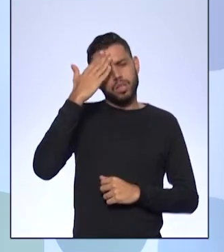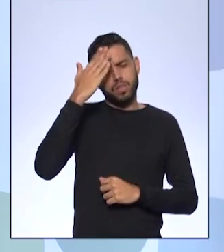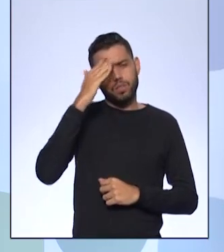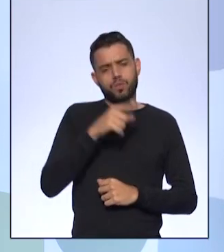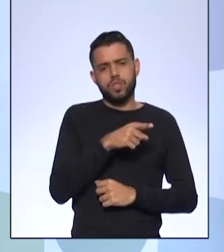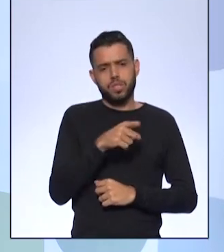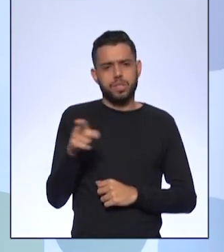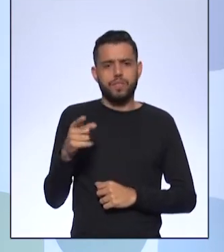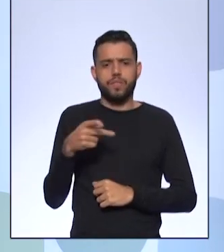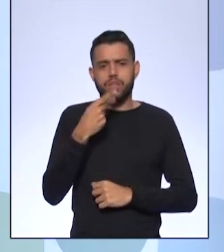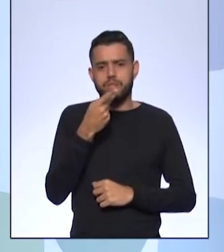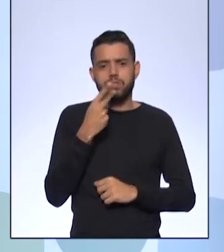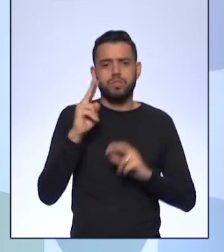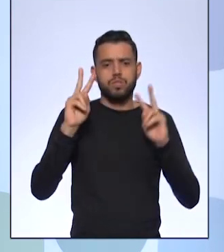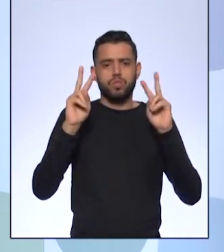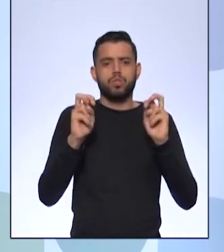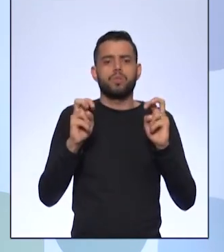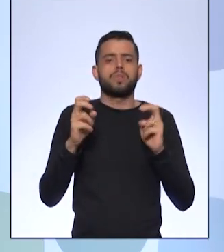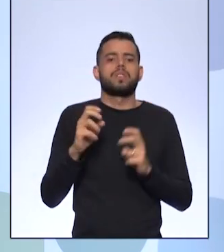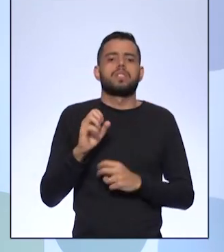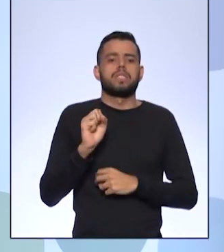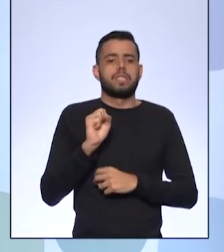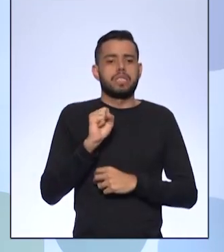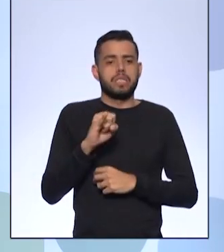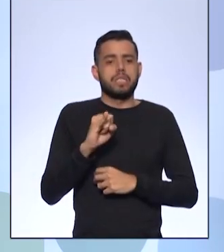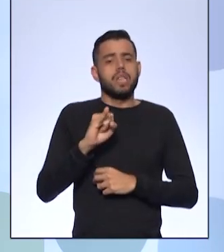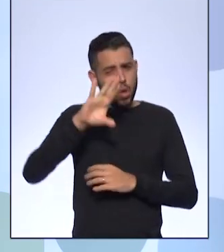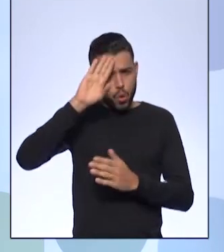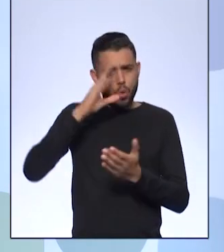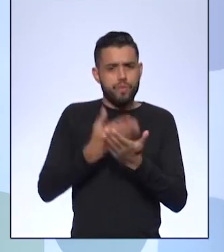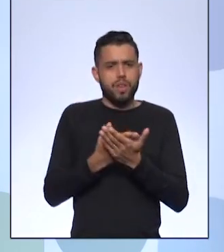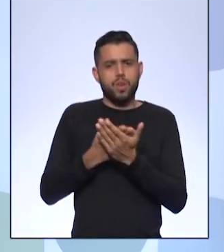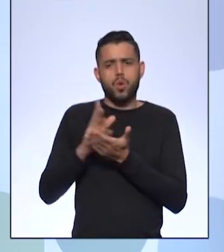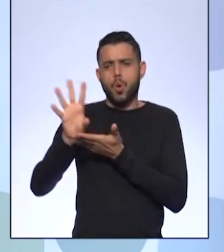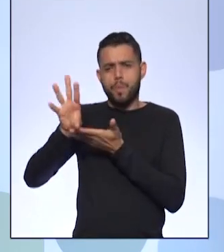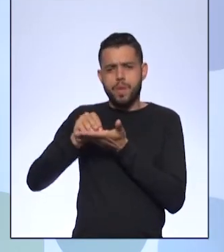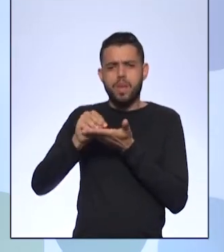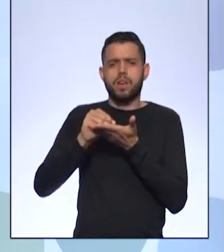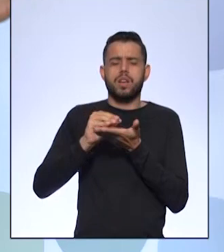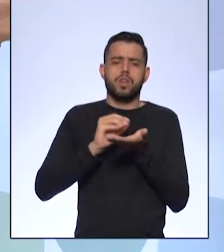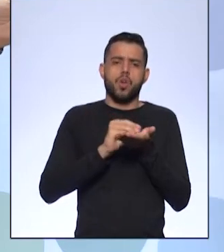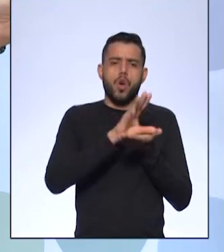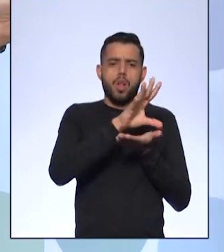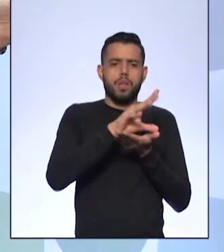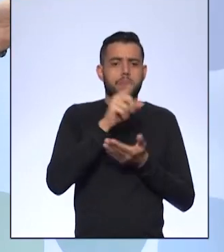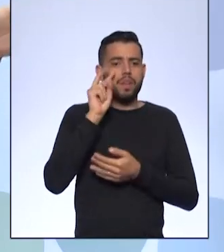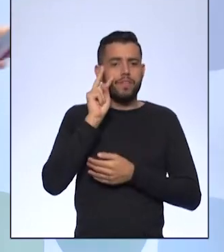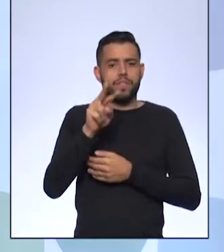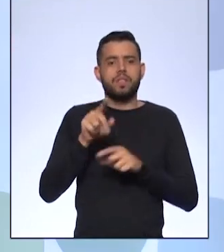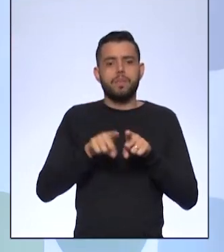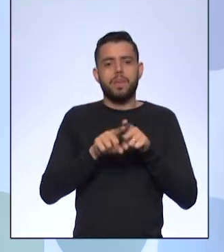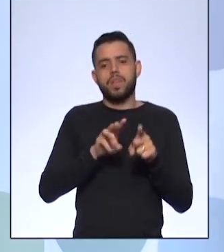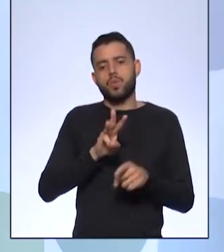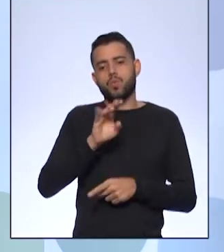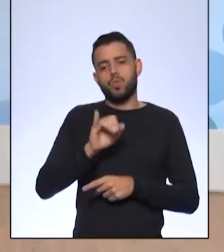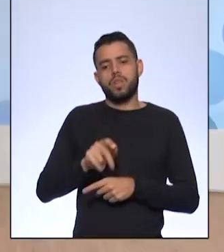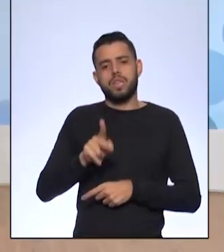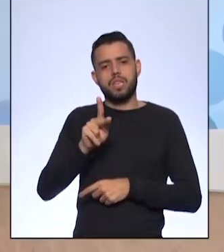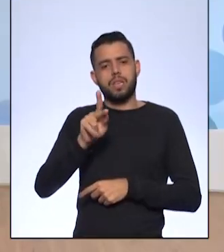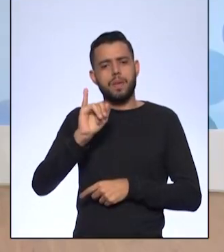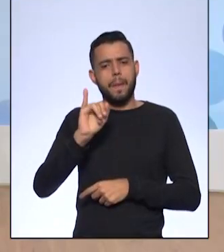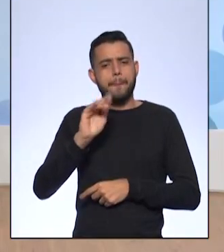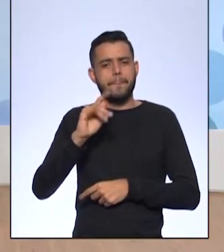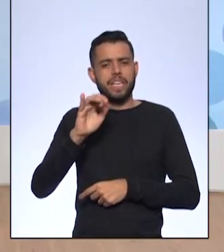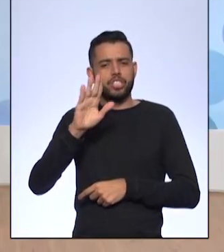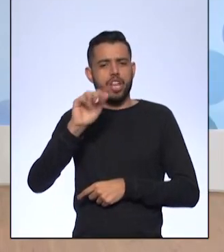aqui, fala sobre o Brainly, se o Brainly é confiável, copia e cola para elas verem. E aí perguntaram do Wikipédia também. Gente, não precisa. Não